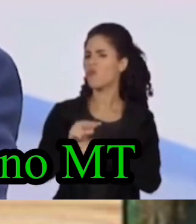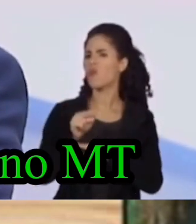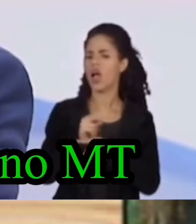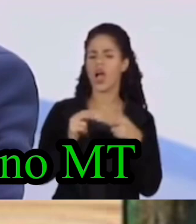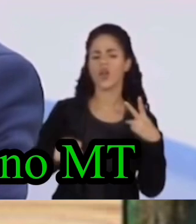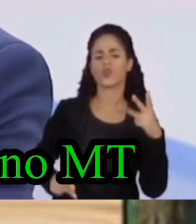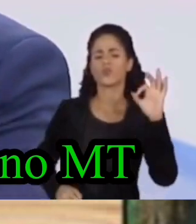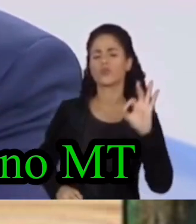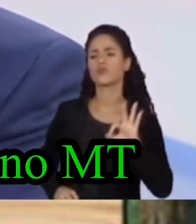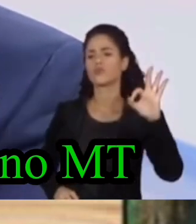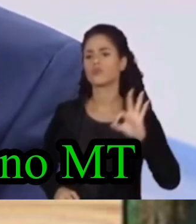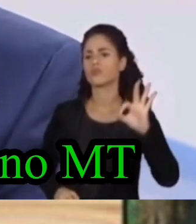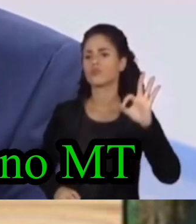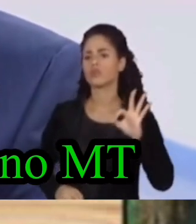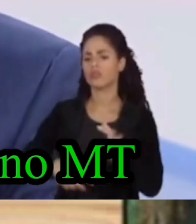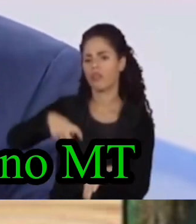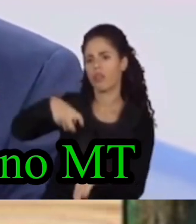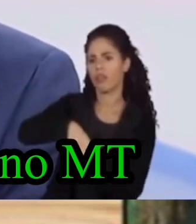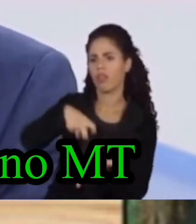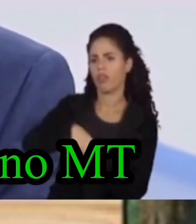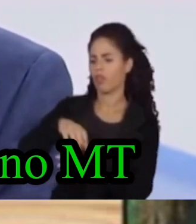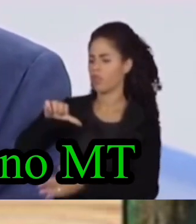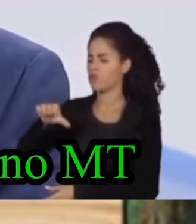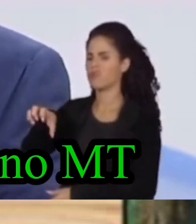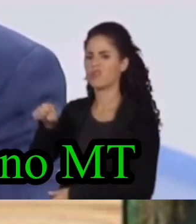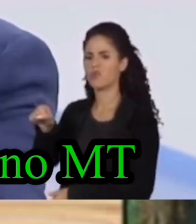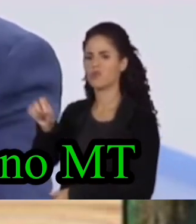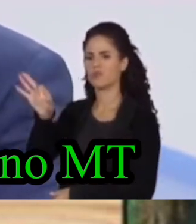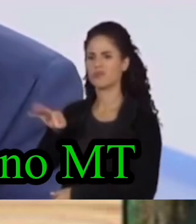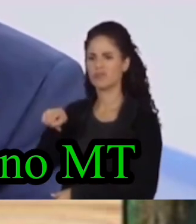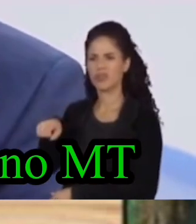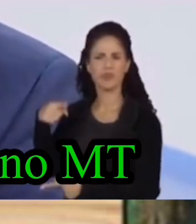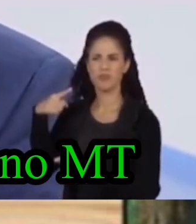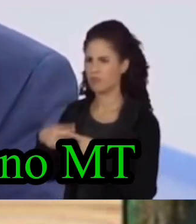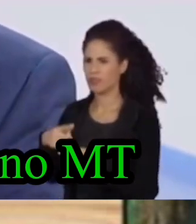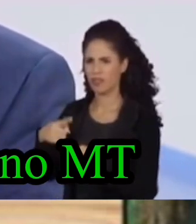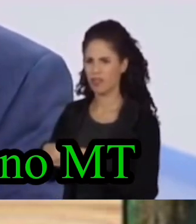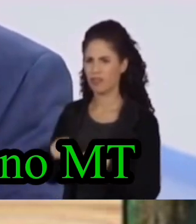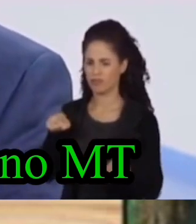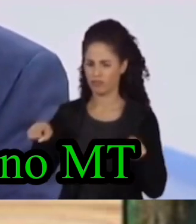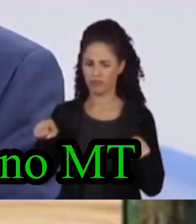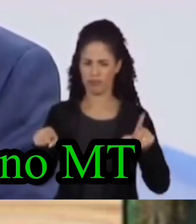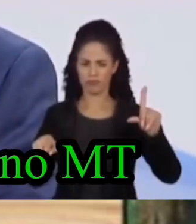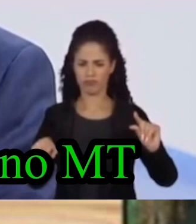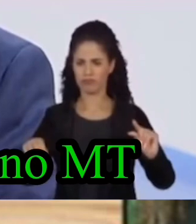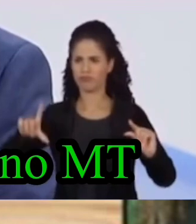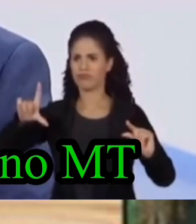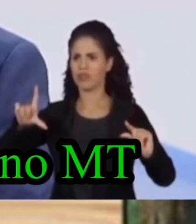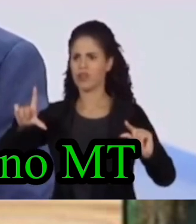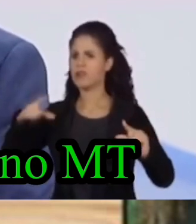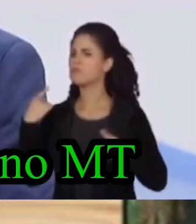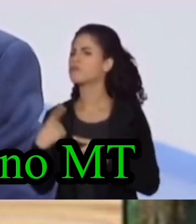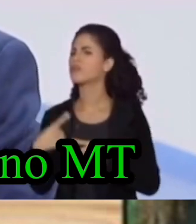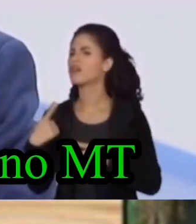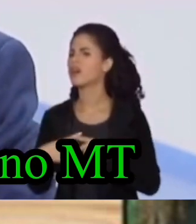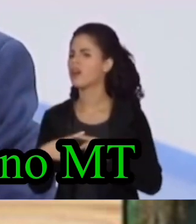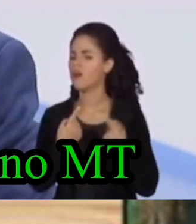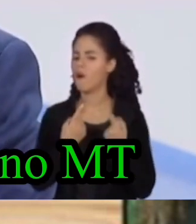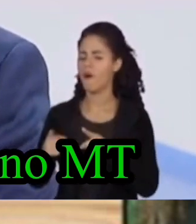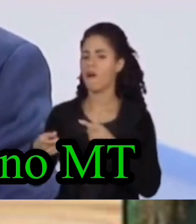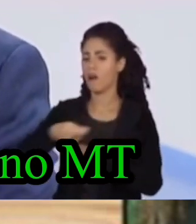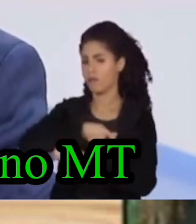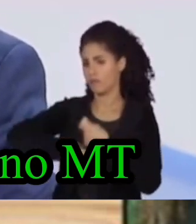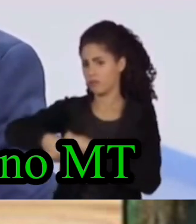2% e penalizar 98% esse é um crime contra o meio ambiente é um crime contra a economia